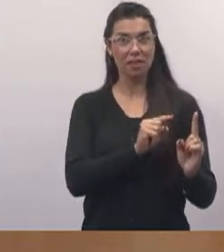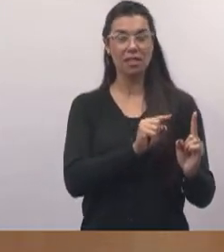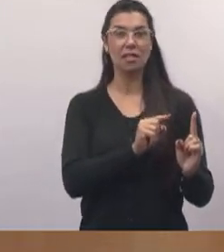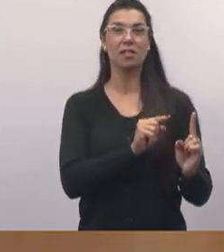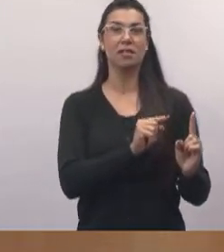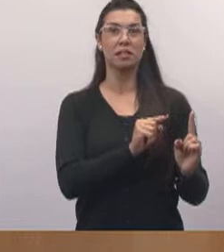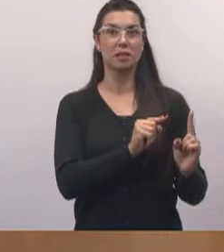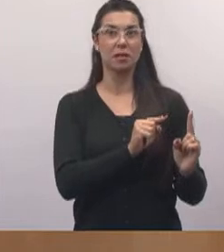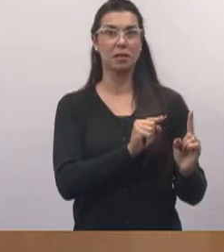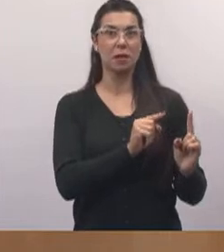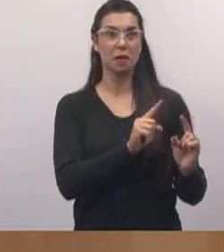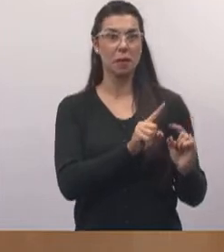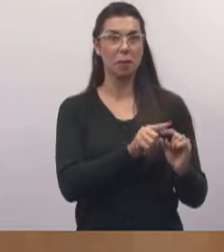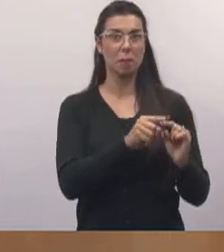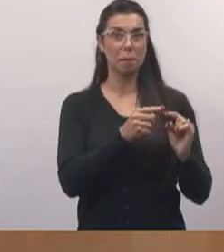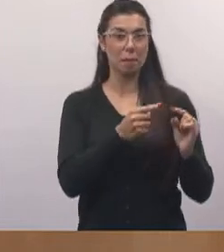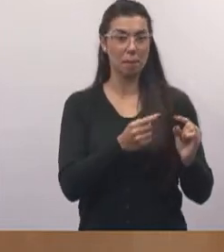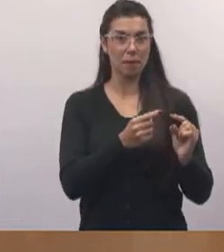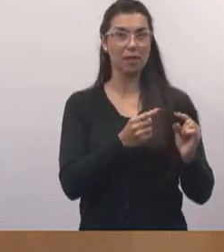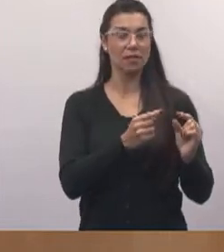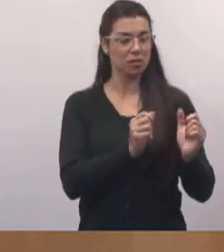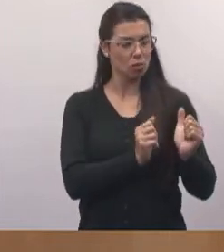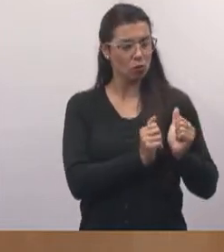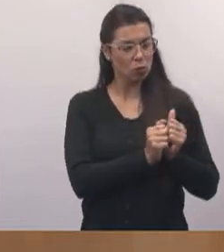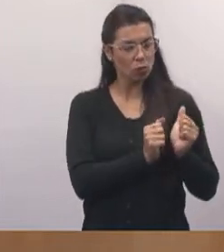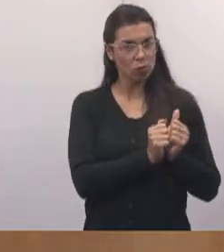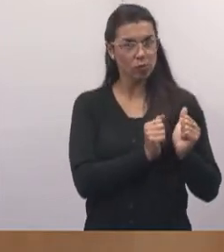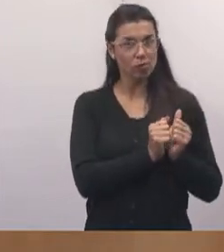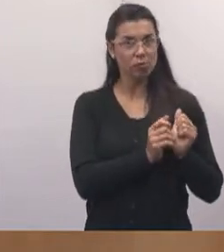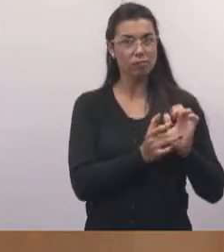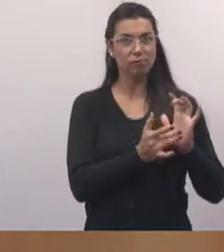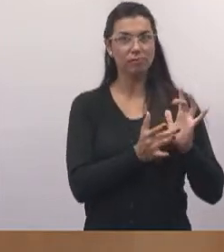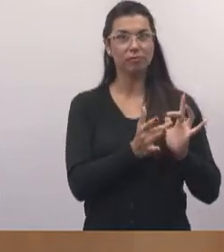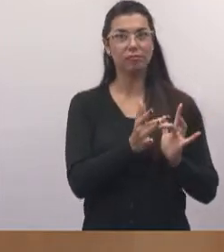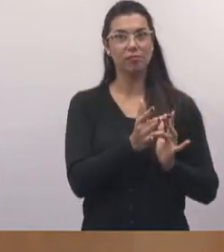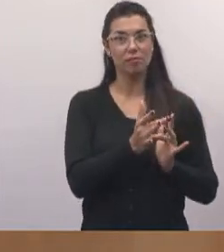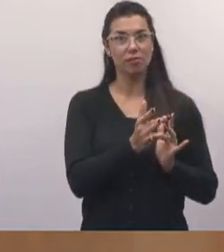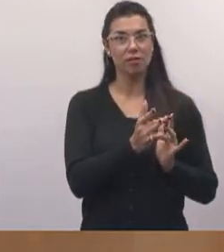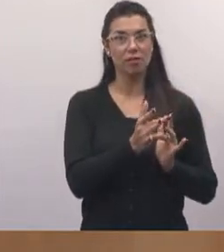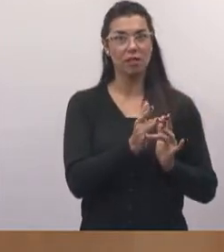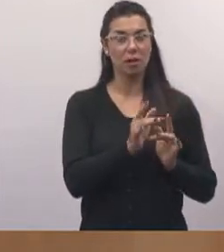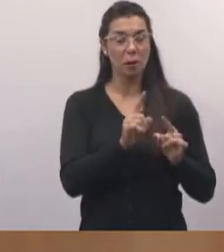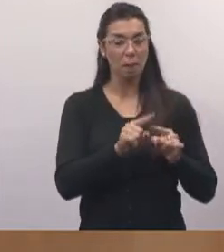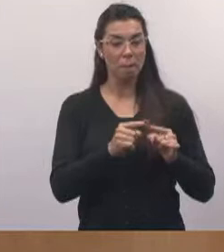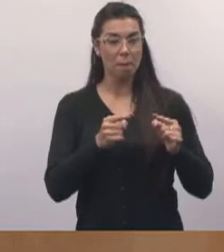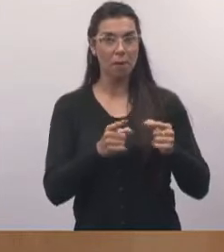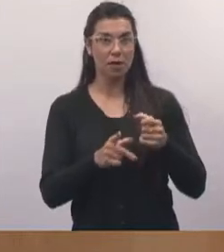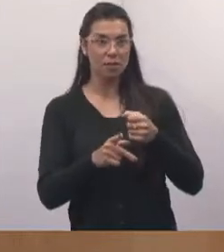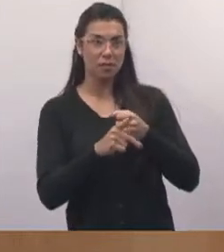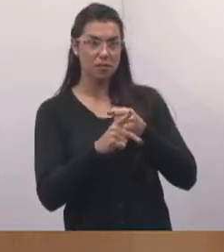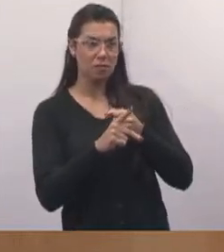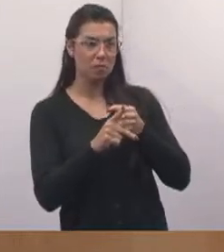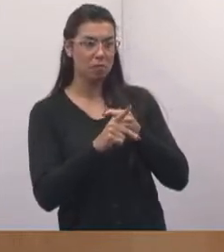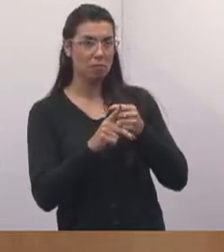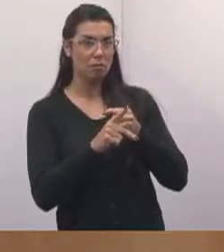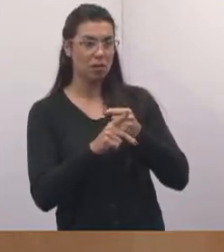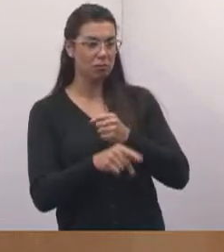recostado ao lado de Jesus. Simão Pedro fez-lhe um